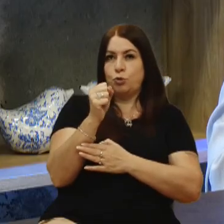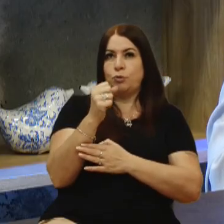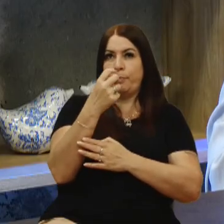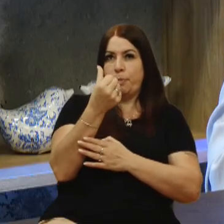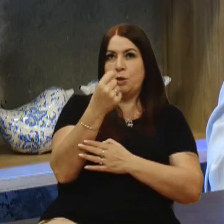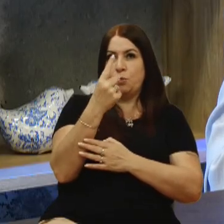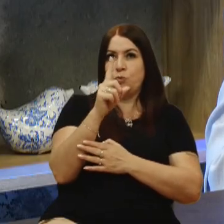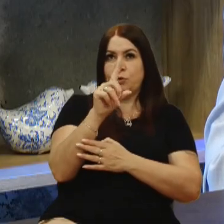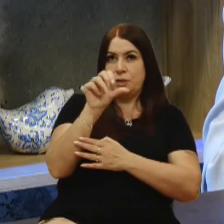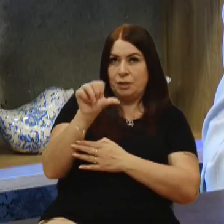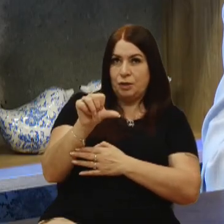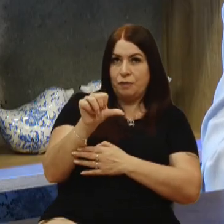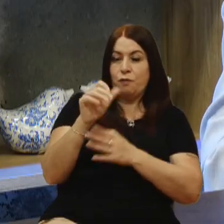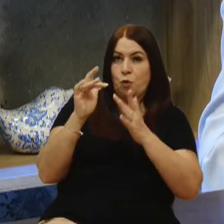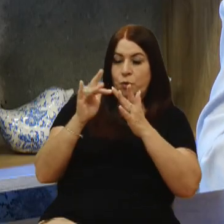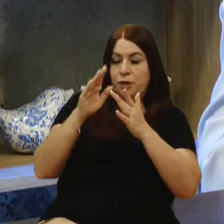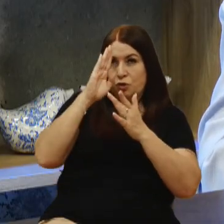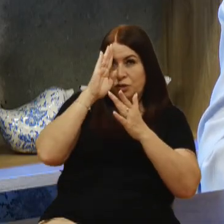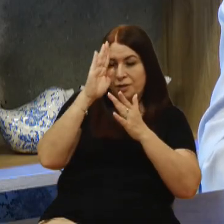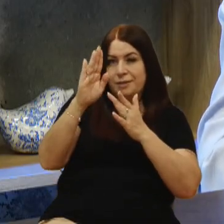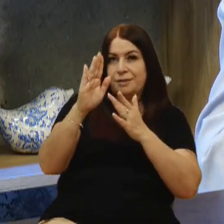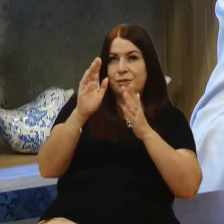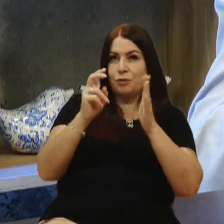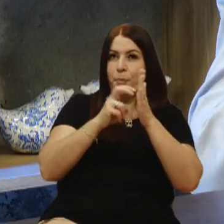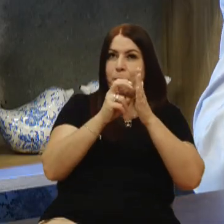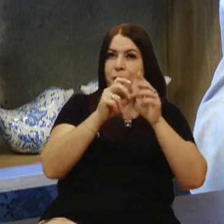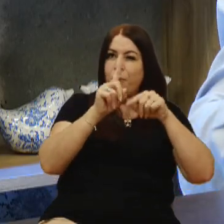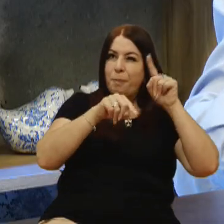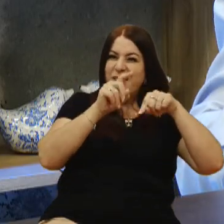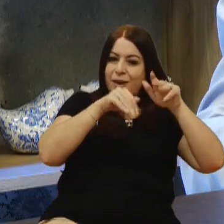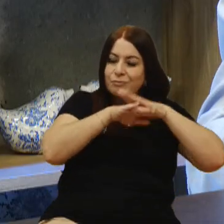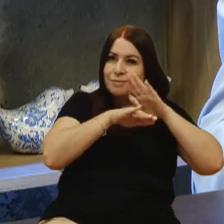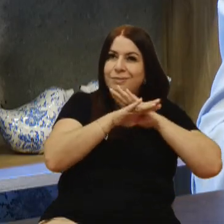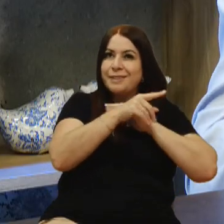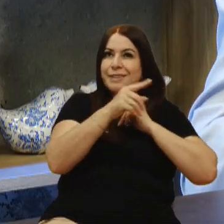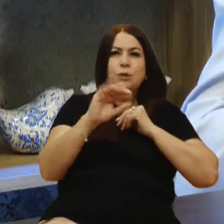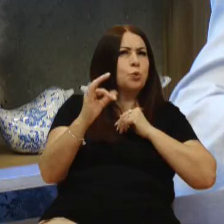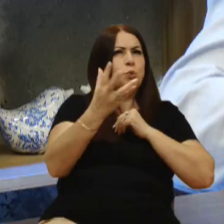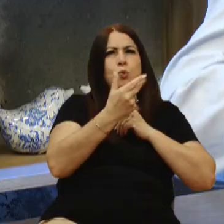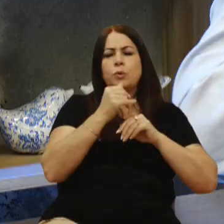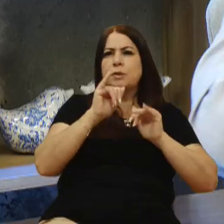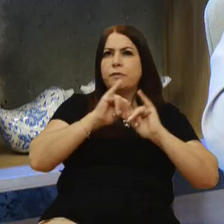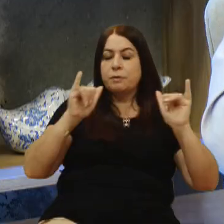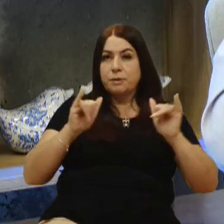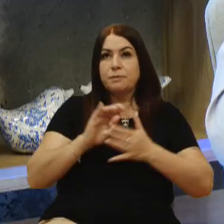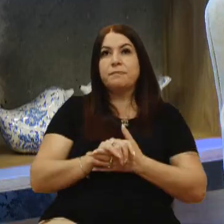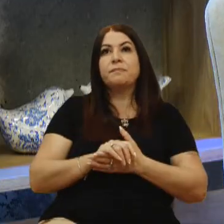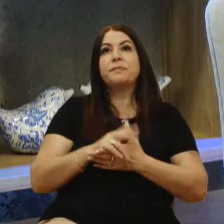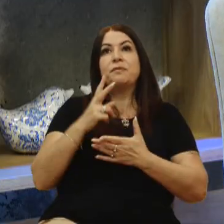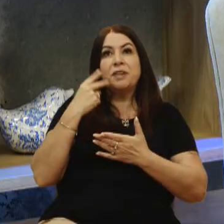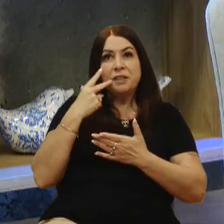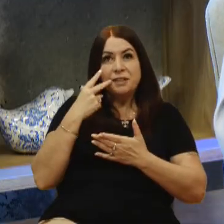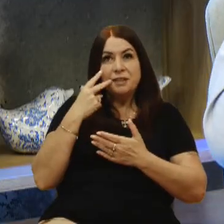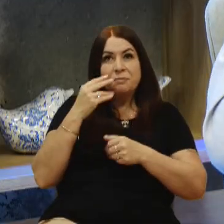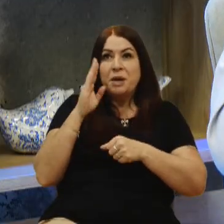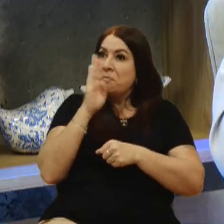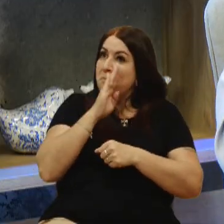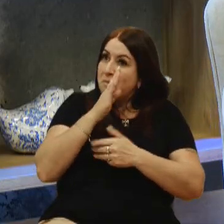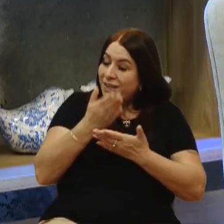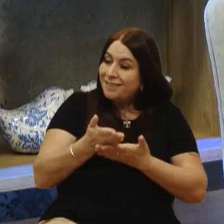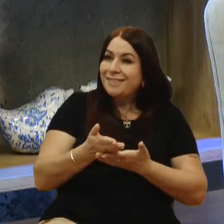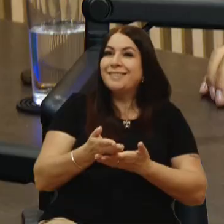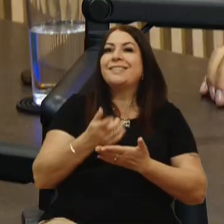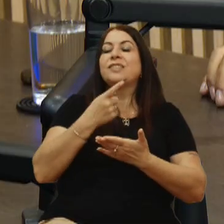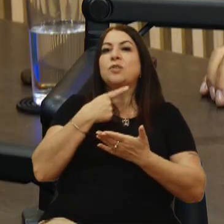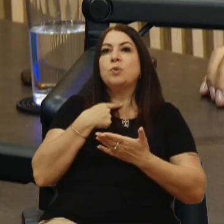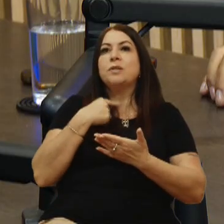3218-6119 é o telefone aí de contato direto com o Banco de Materiais, você vai ter todas as informações. Vereador, passou rapidinho, então eu